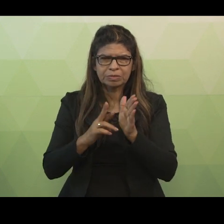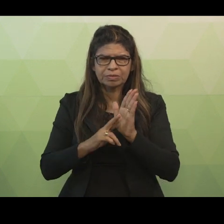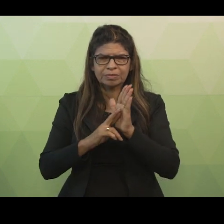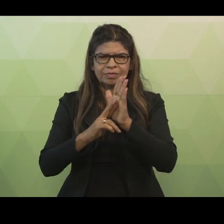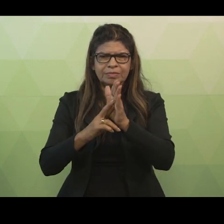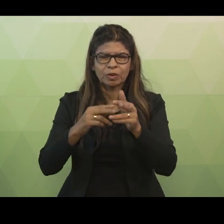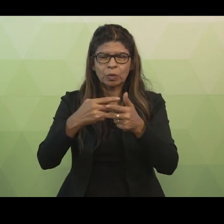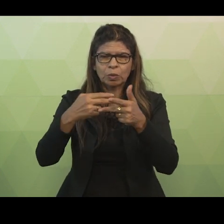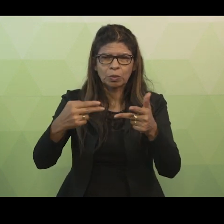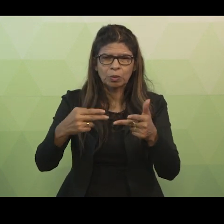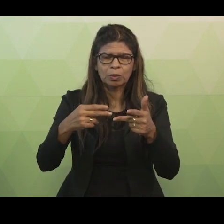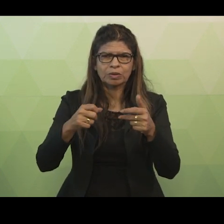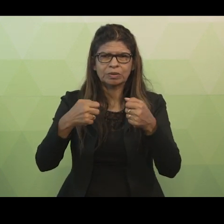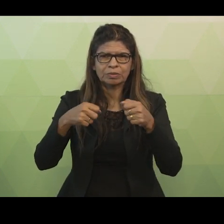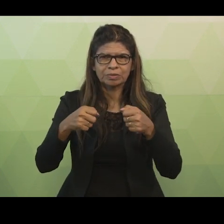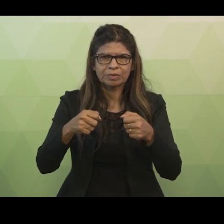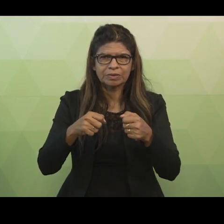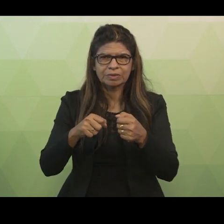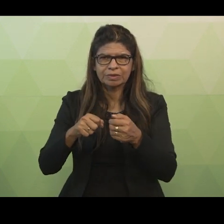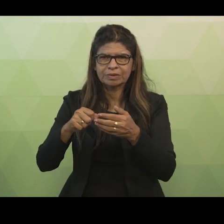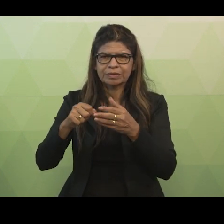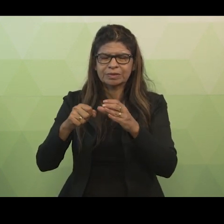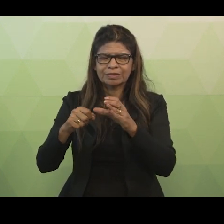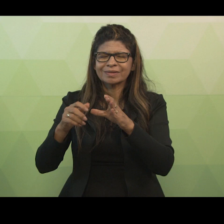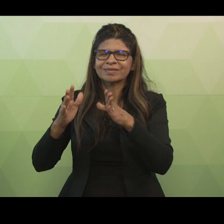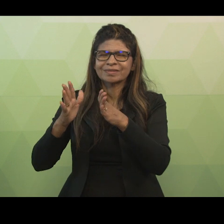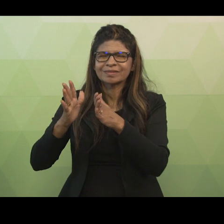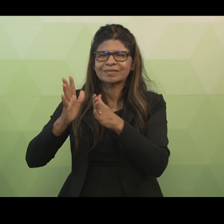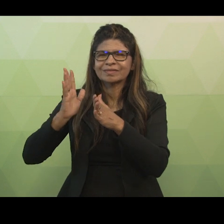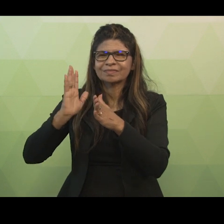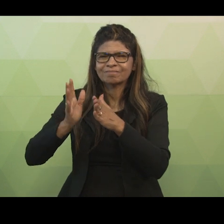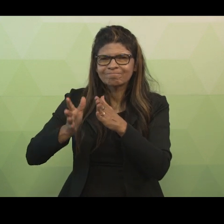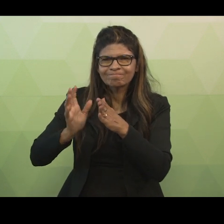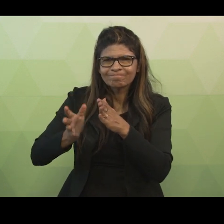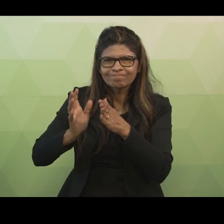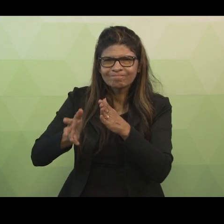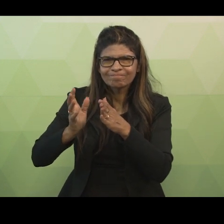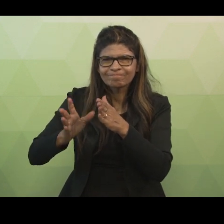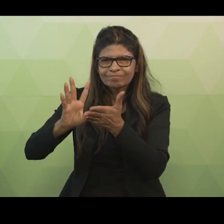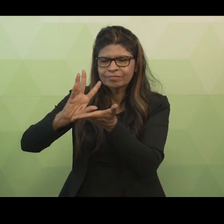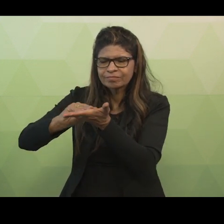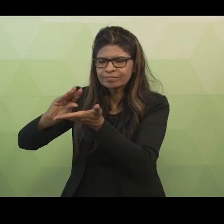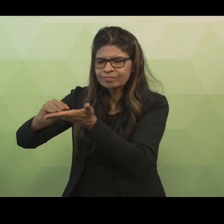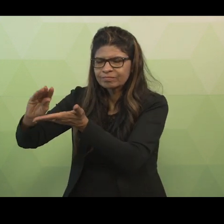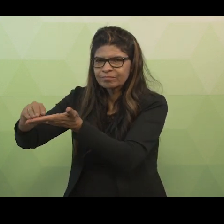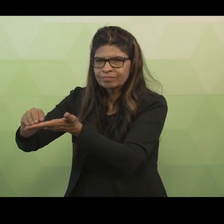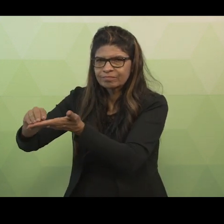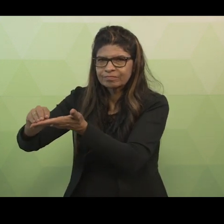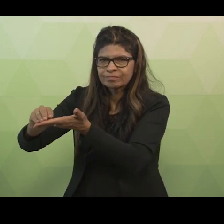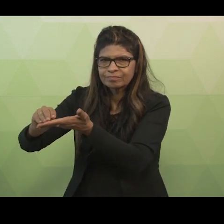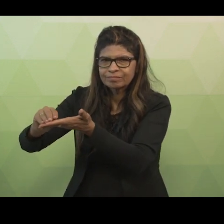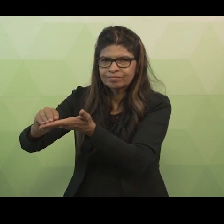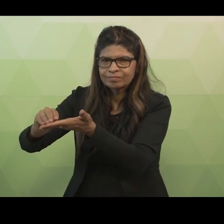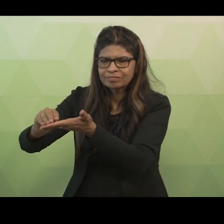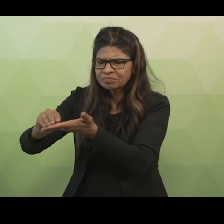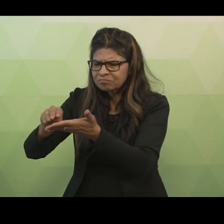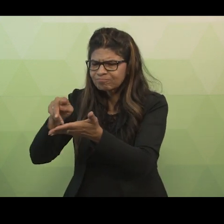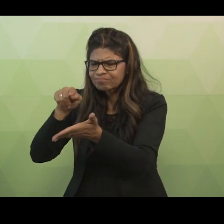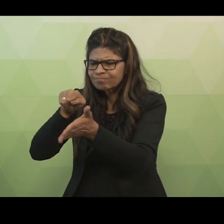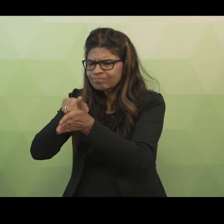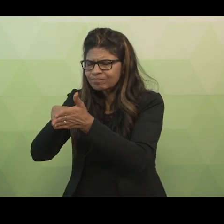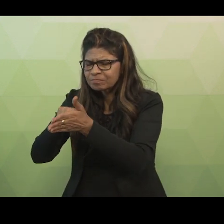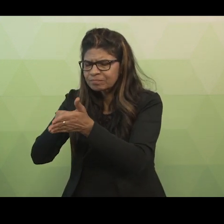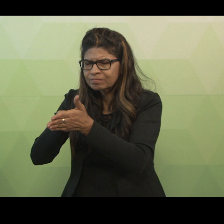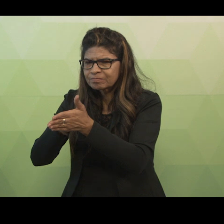deverá captar os requisitos fundamentais para aquele sistema que será desenvolvido, descobrindo assim qual é a real necessidade do